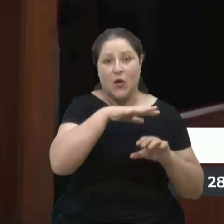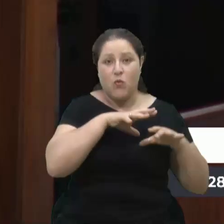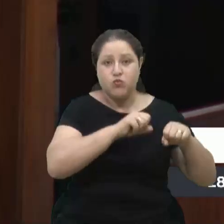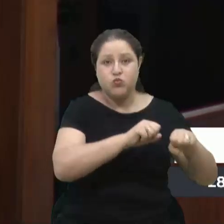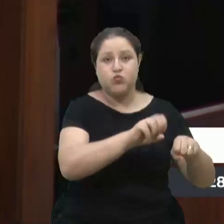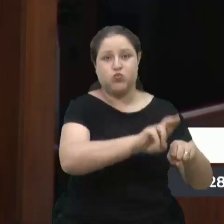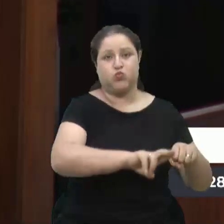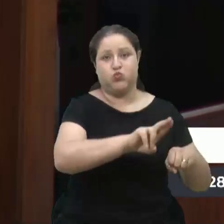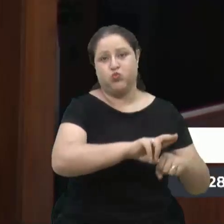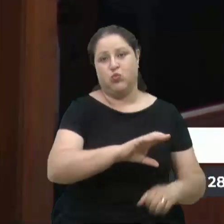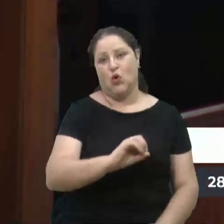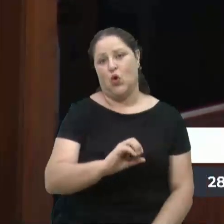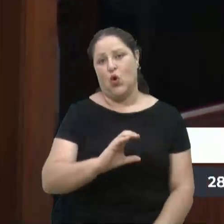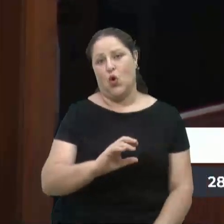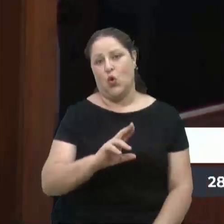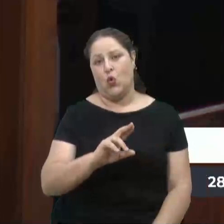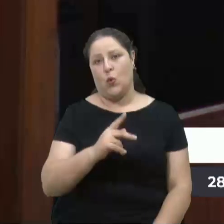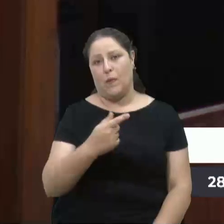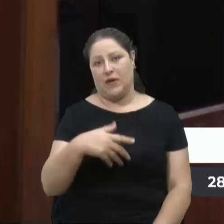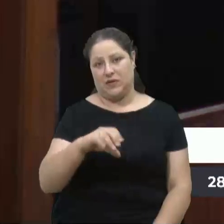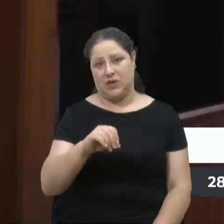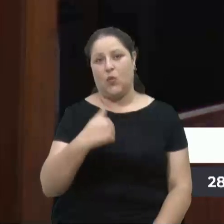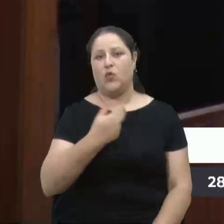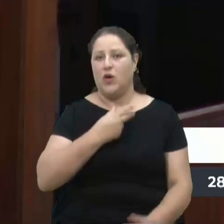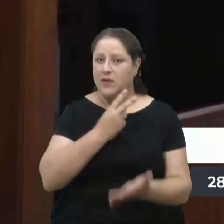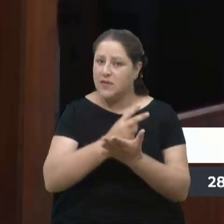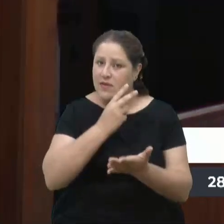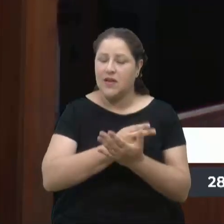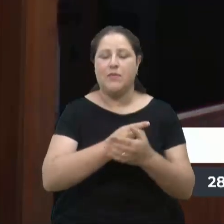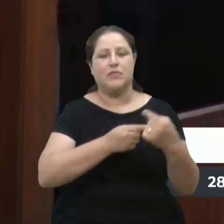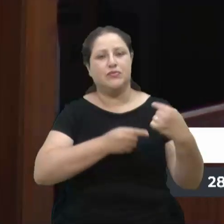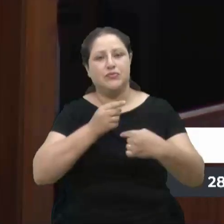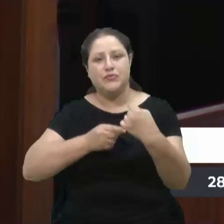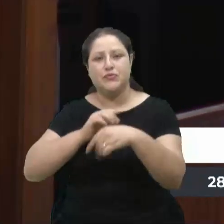seguir nessa toada, discutindo e conversando em todos os momentos